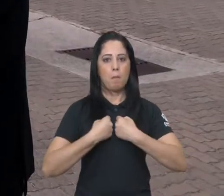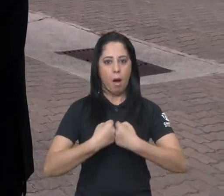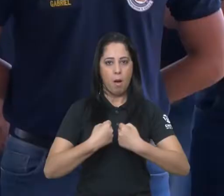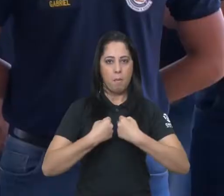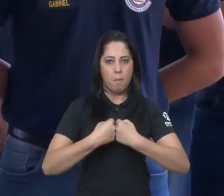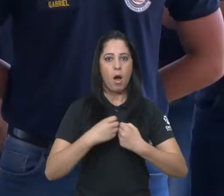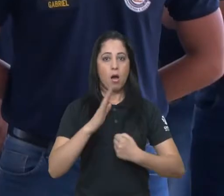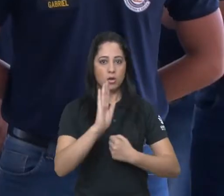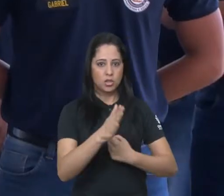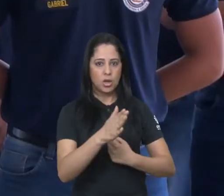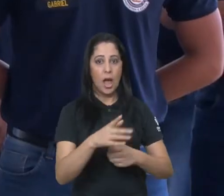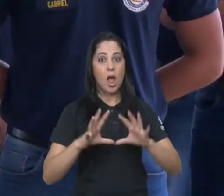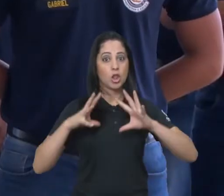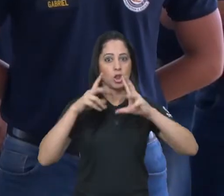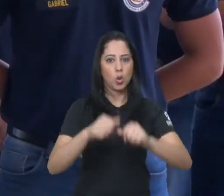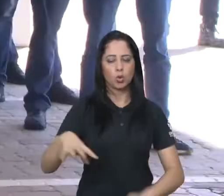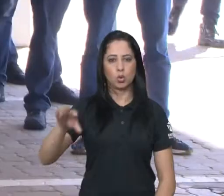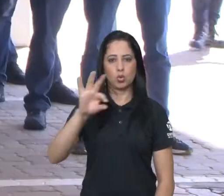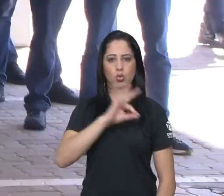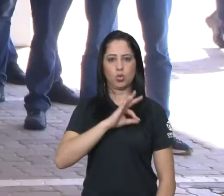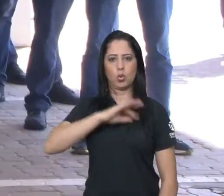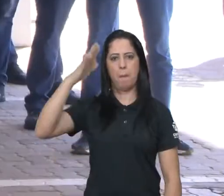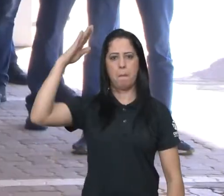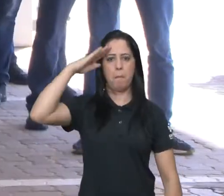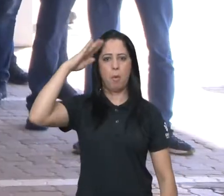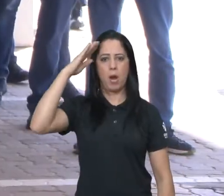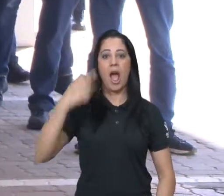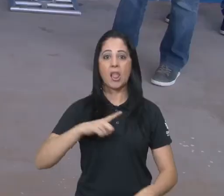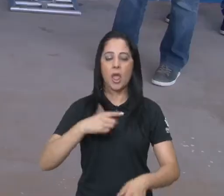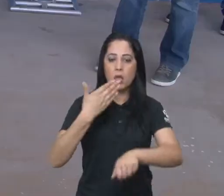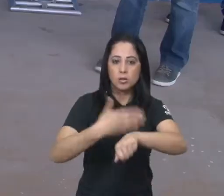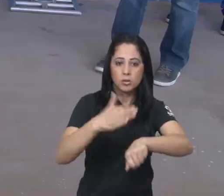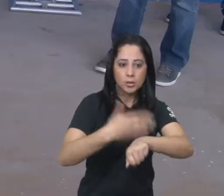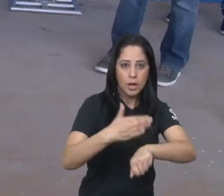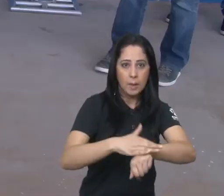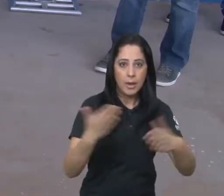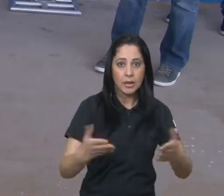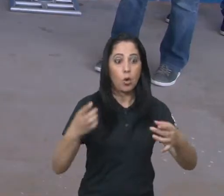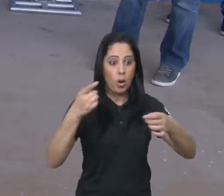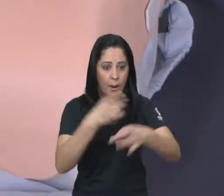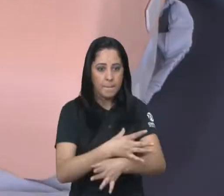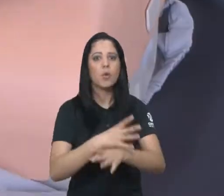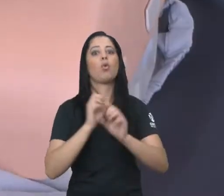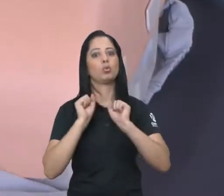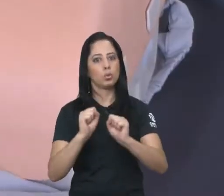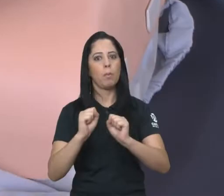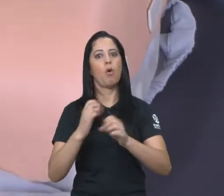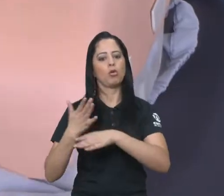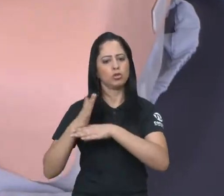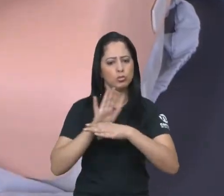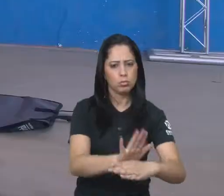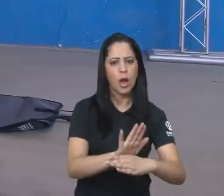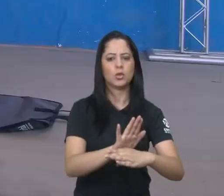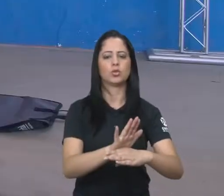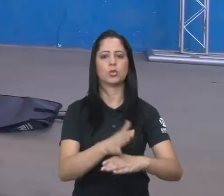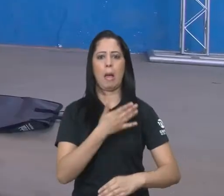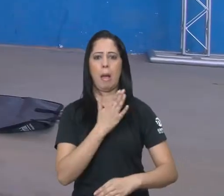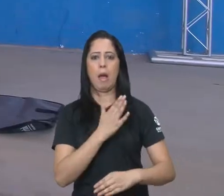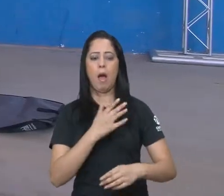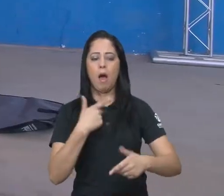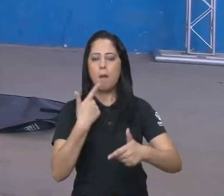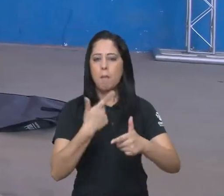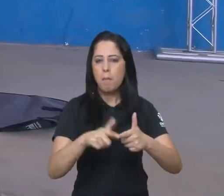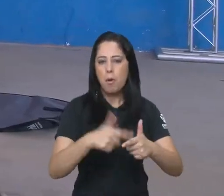os equipamentos, todos os guardas municipais passaram por um treinamento e estão aptos para atender